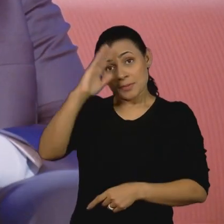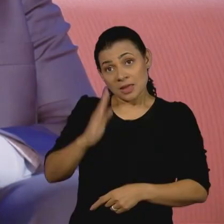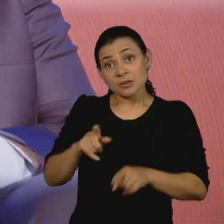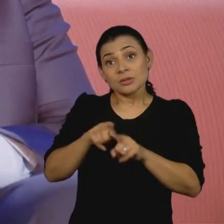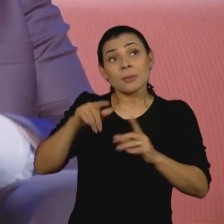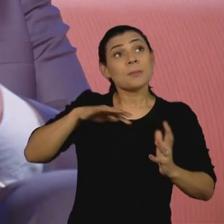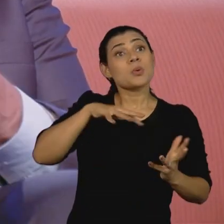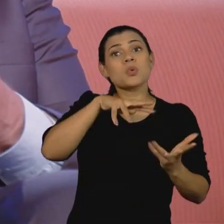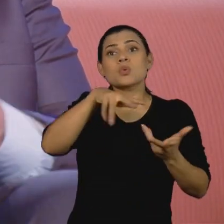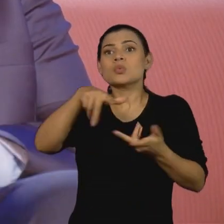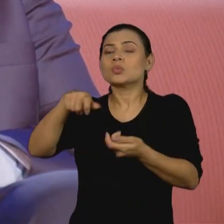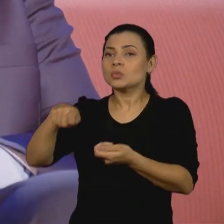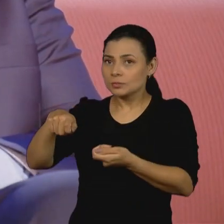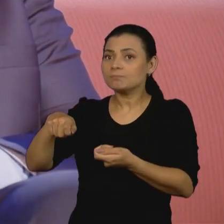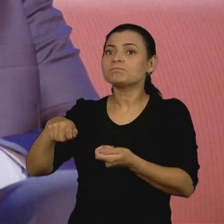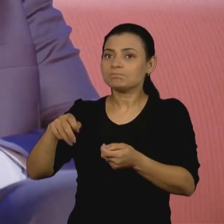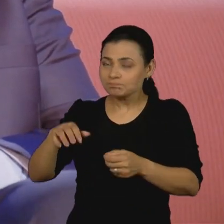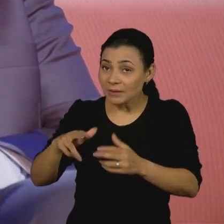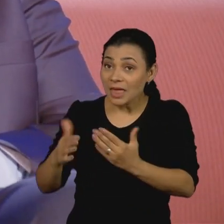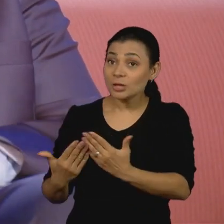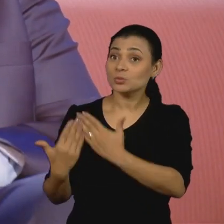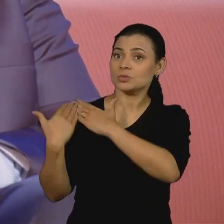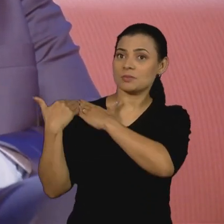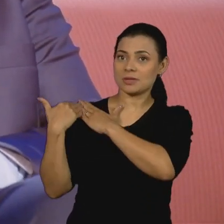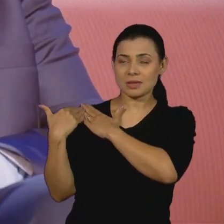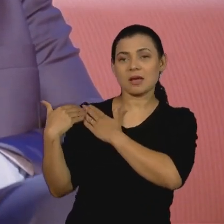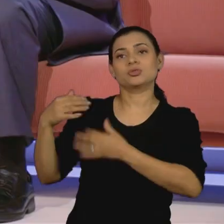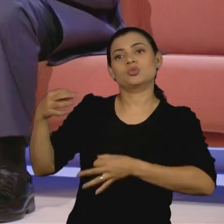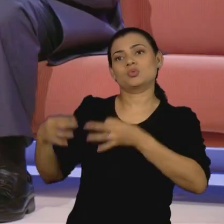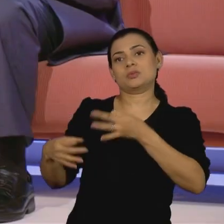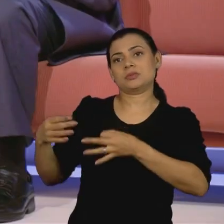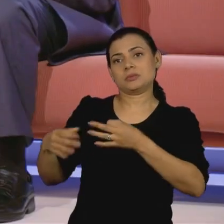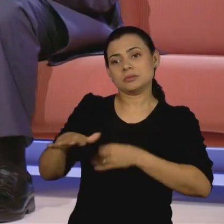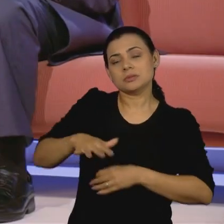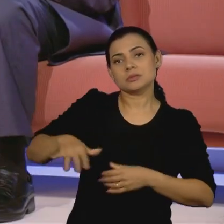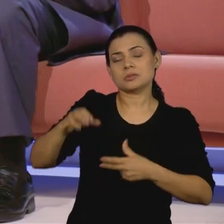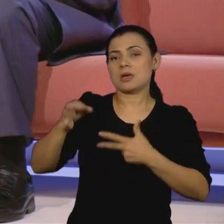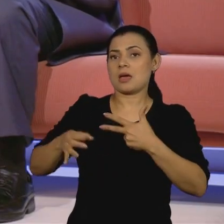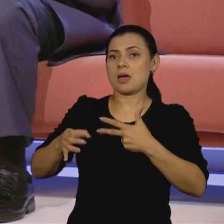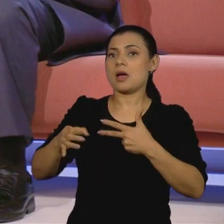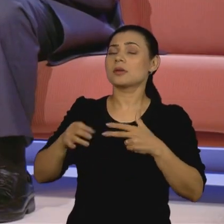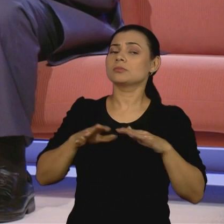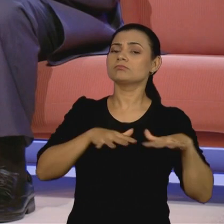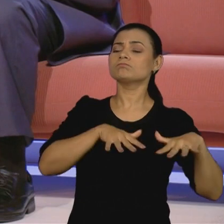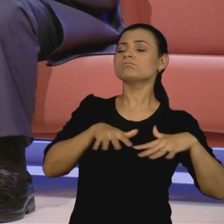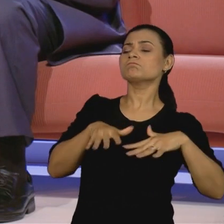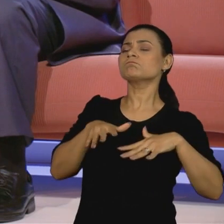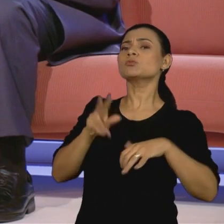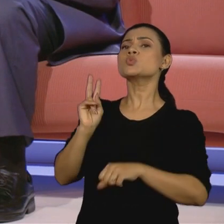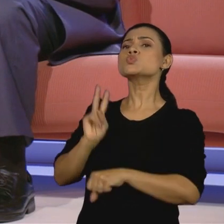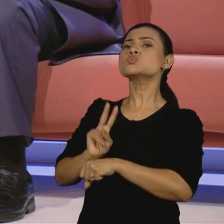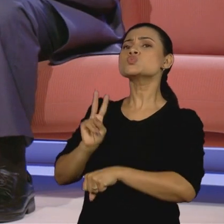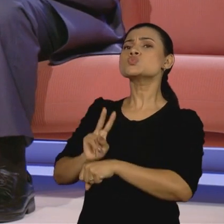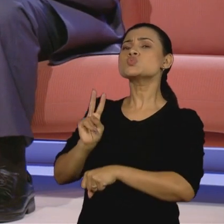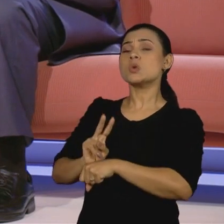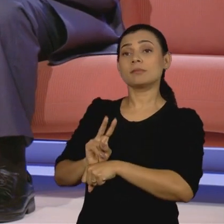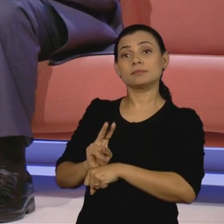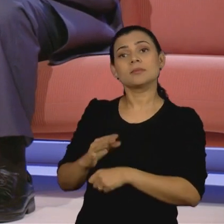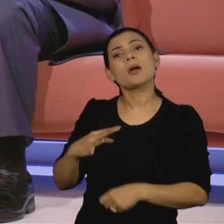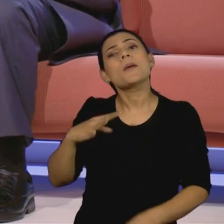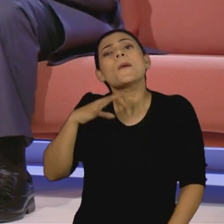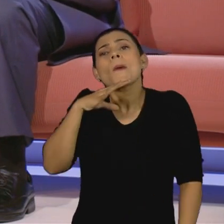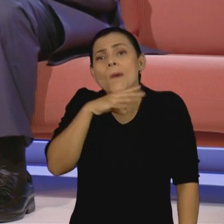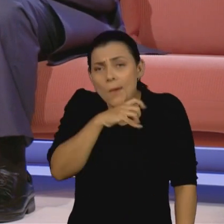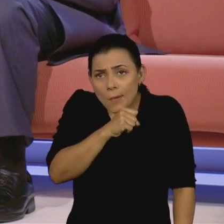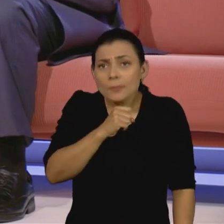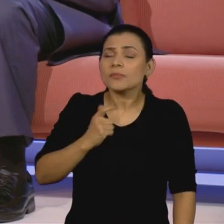Então, esse papel do judiciário hoje é muito questionado. E dentro desse questionamento, claro,